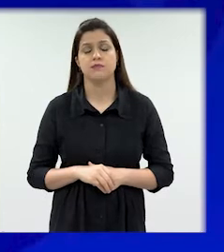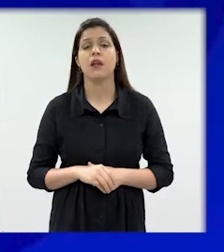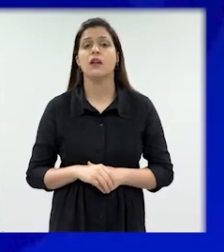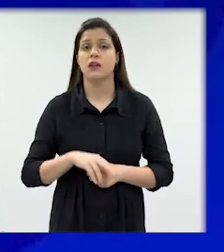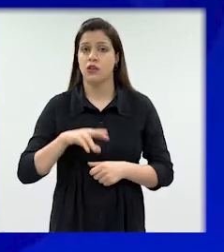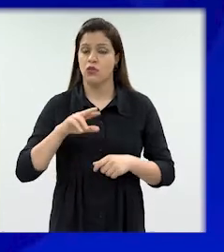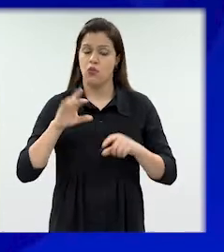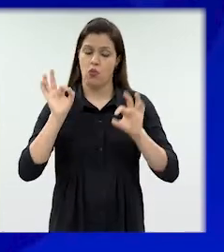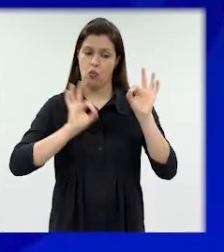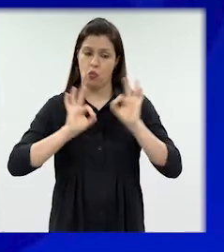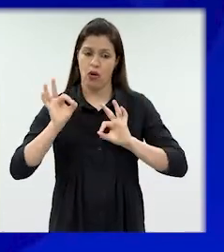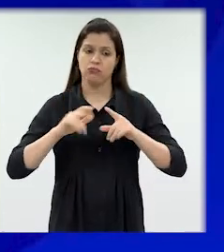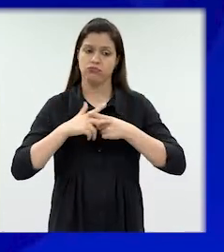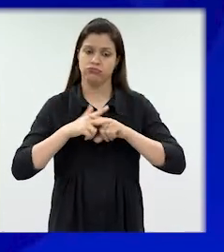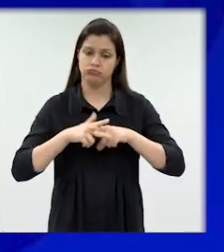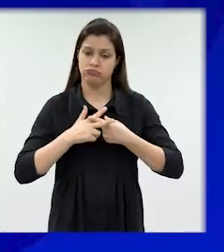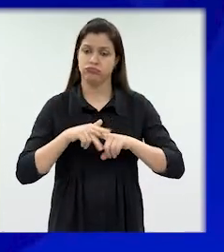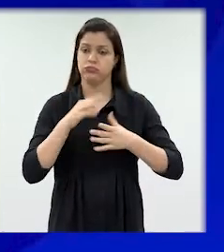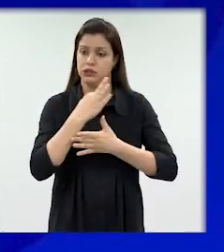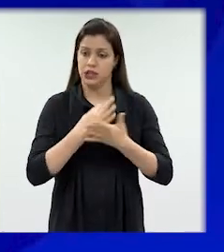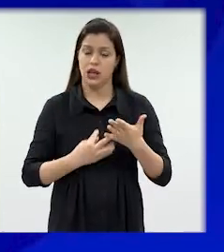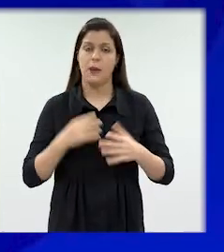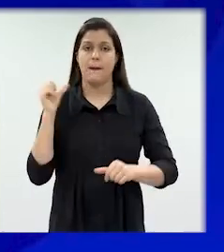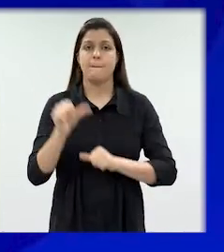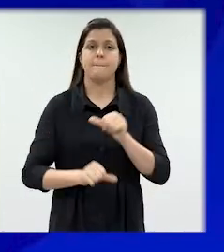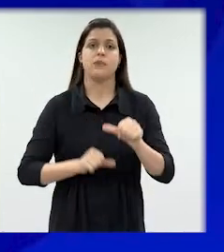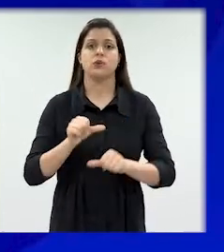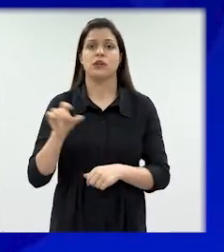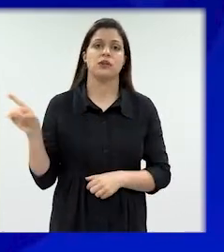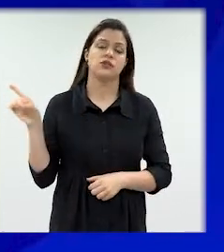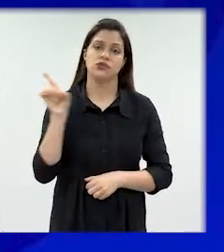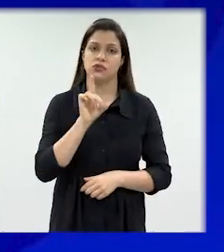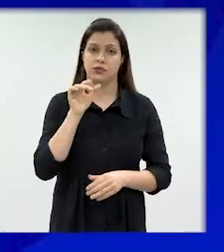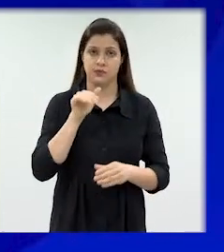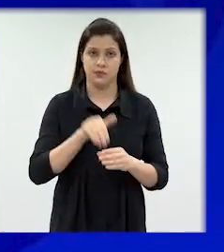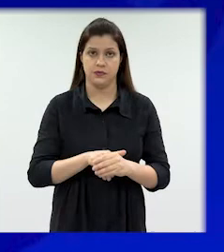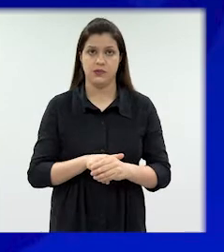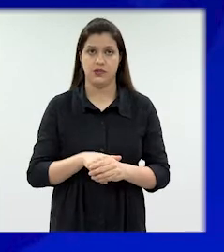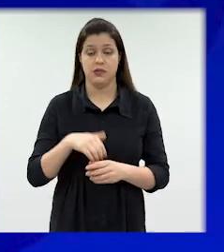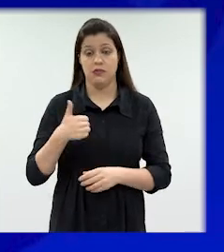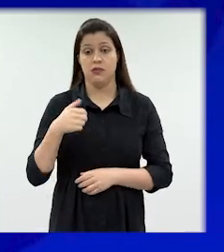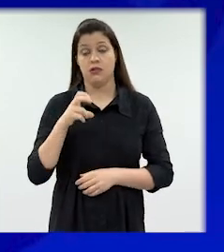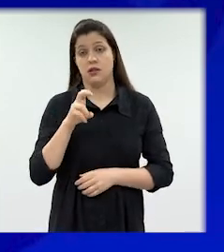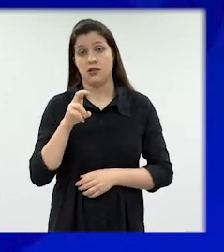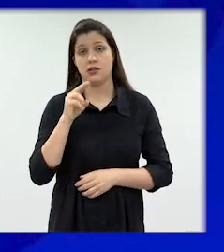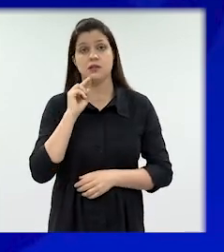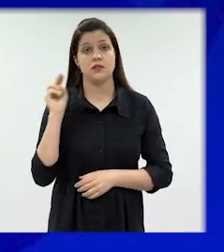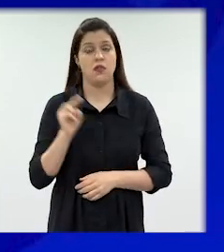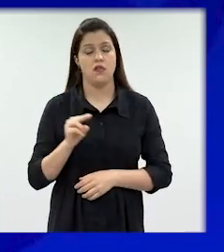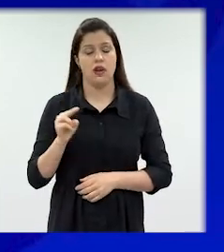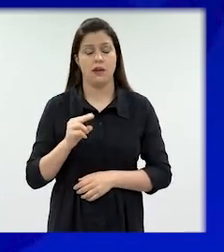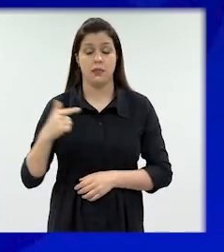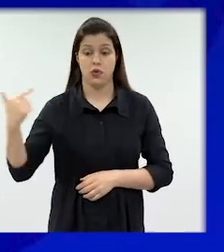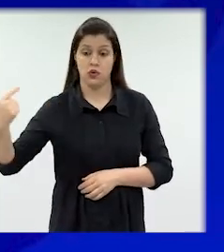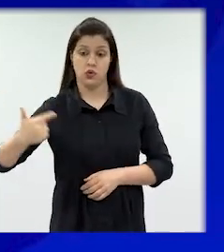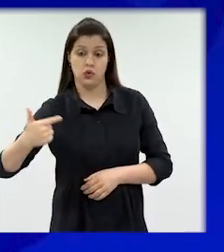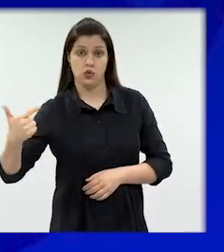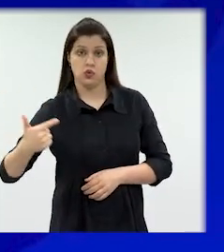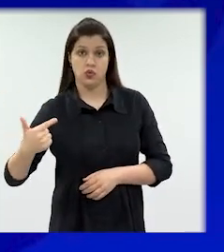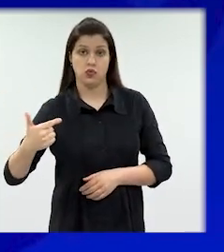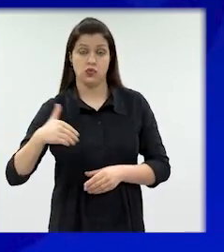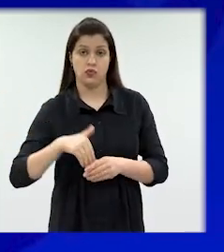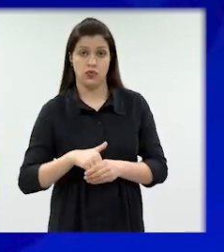fazer uma emenda constitucional modificando a data da eleição para o dia 15 de novembro e para o dia